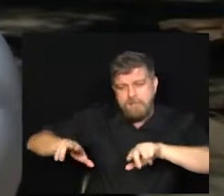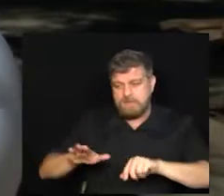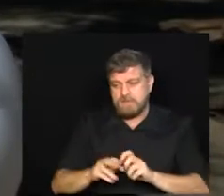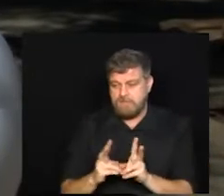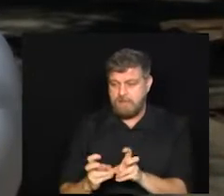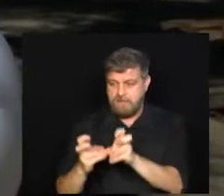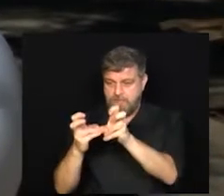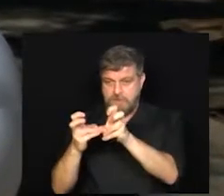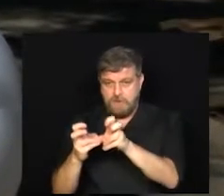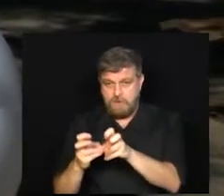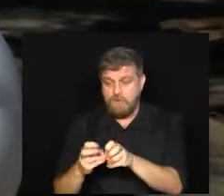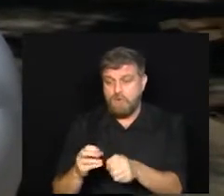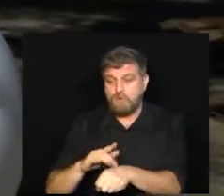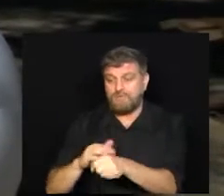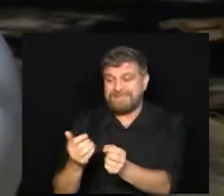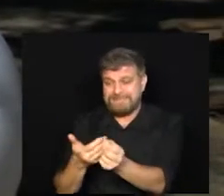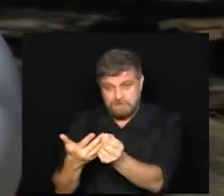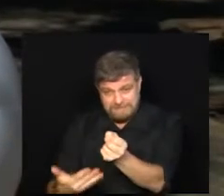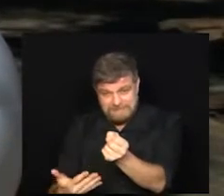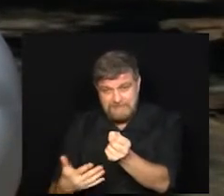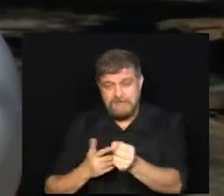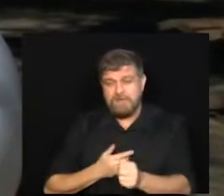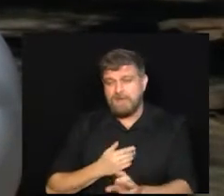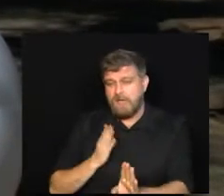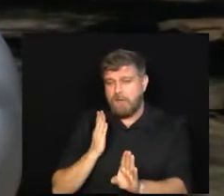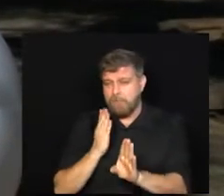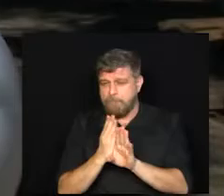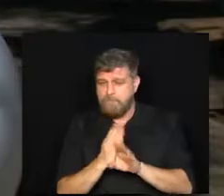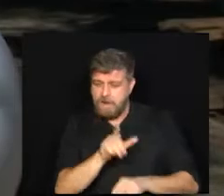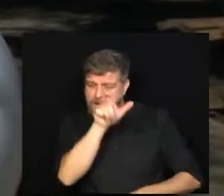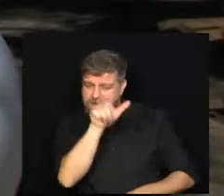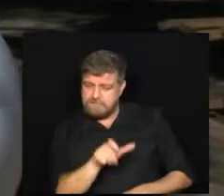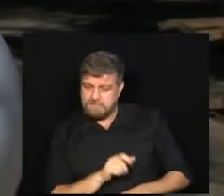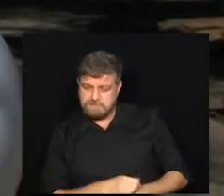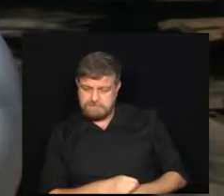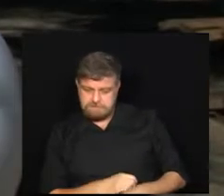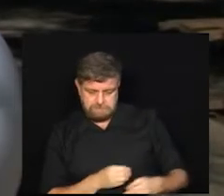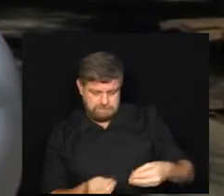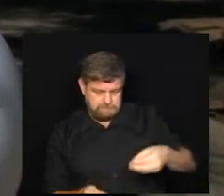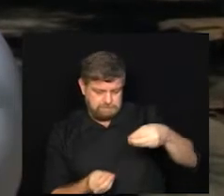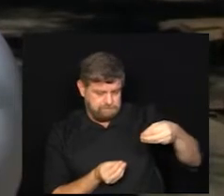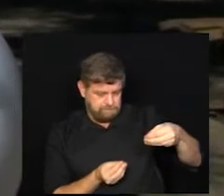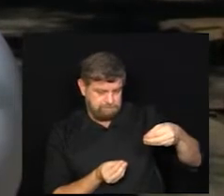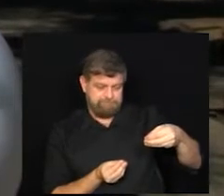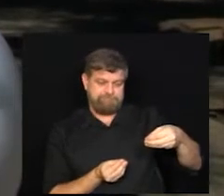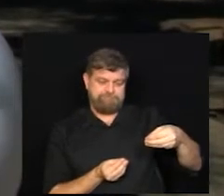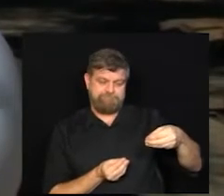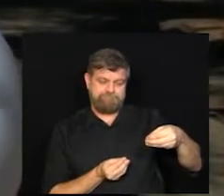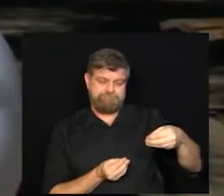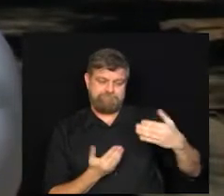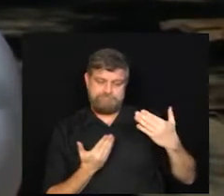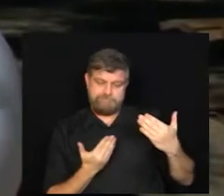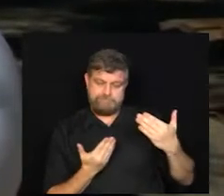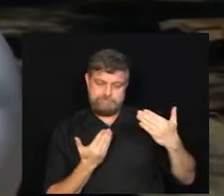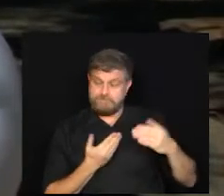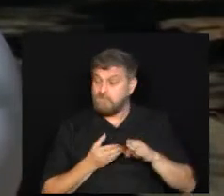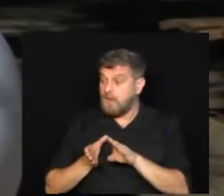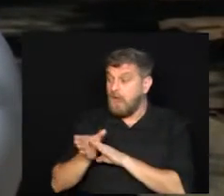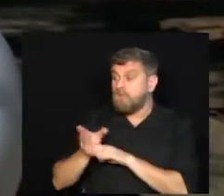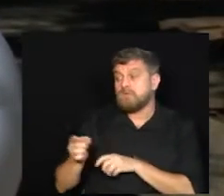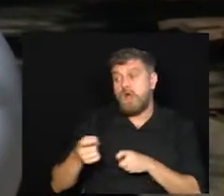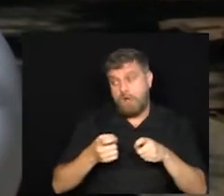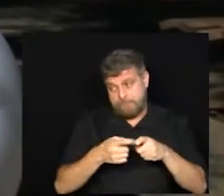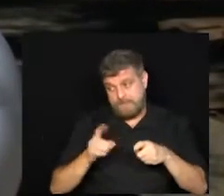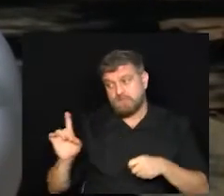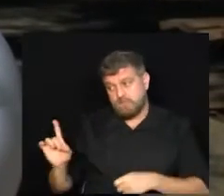ou hematologia, mas quando verem, por exemplo, uma alteração simples no hemograma, alertar que o paciente precisa procurar um médico, um